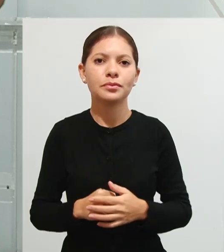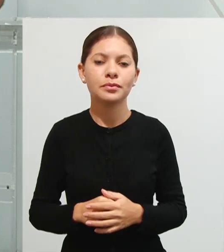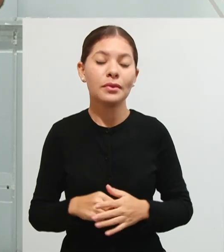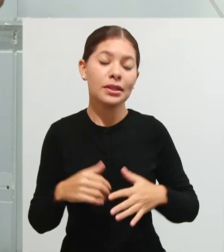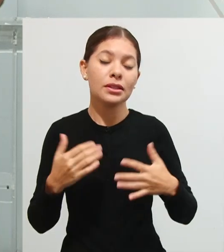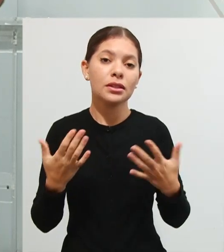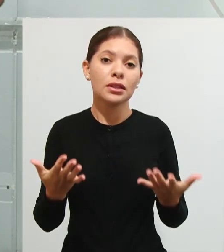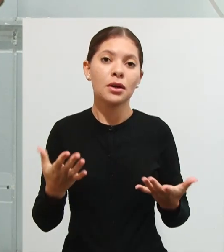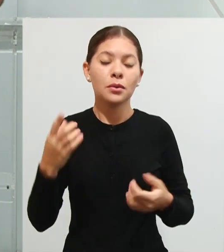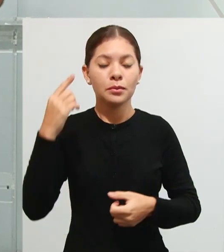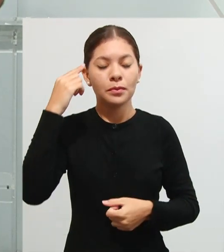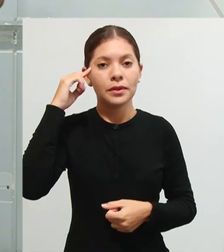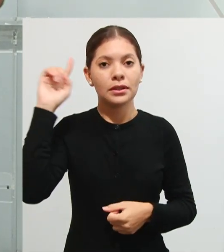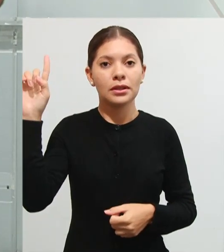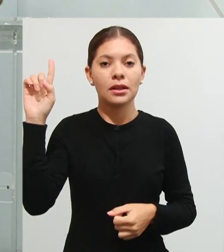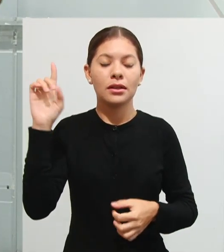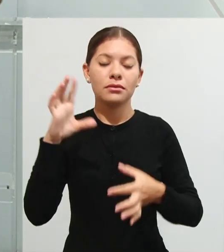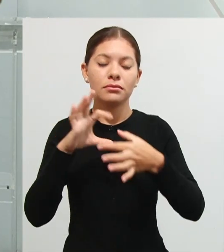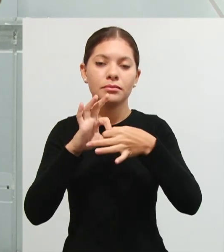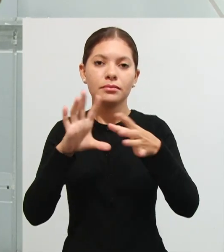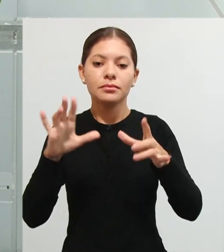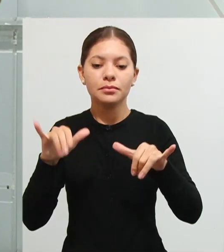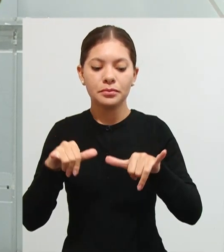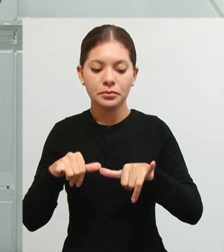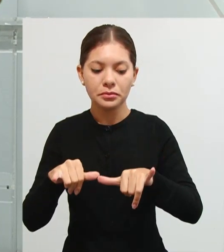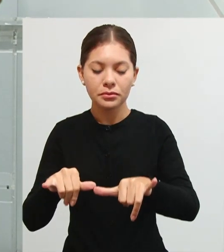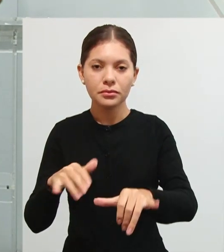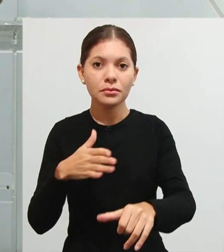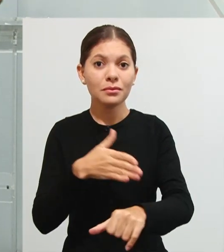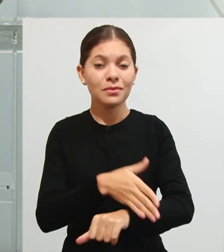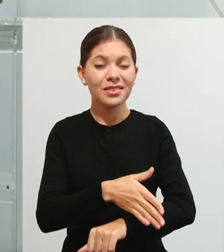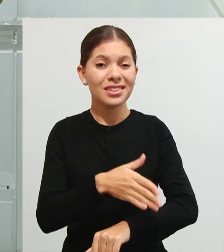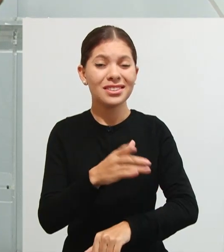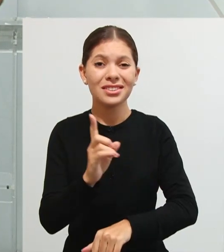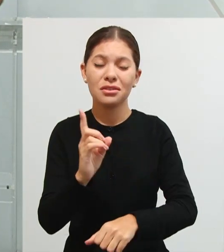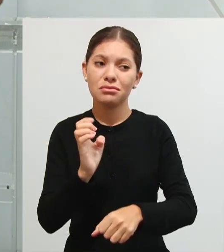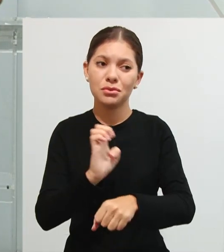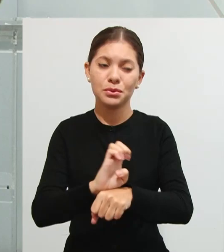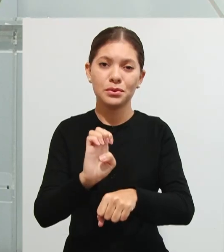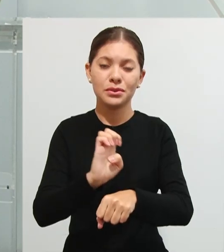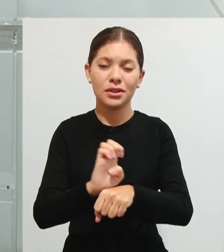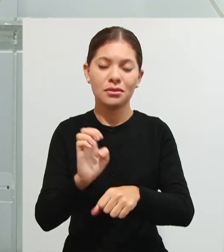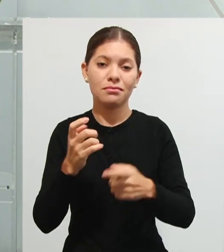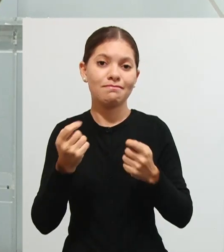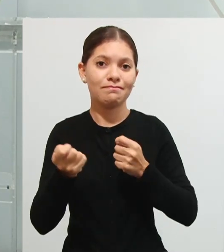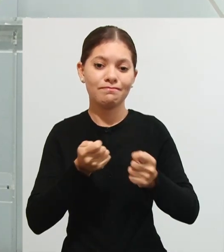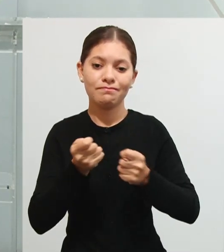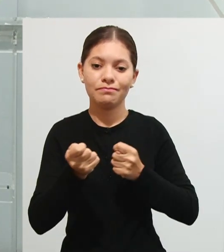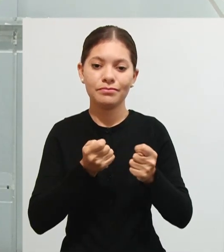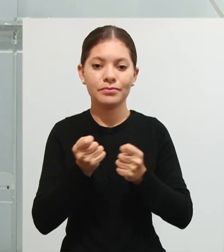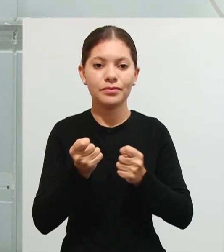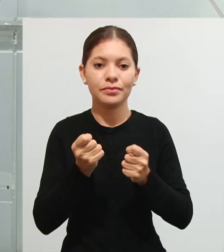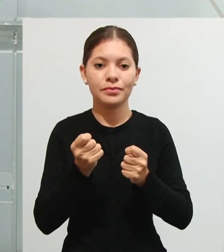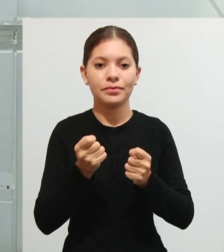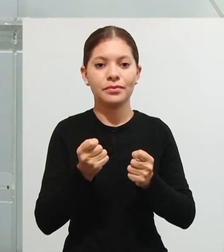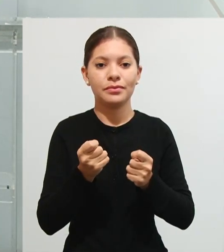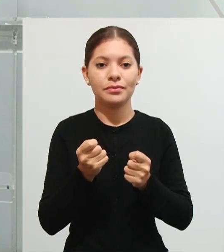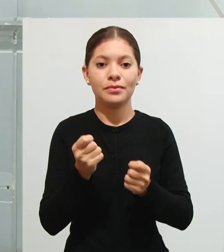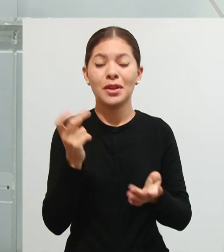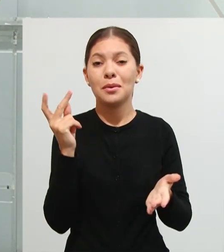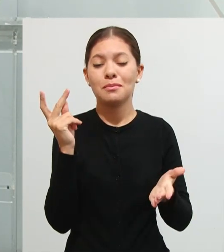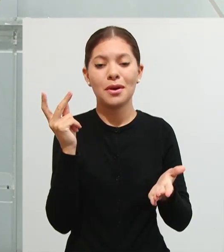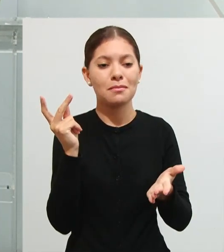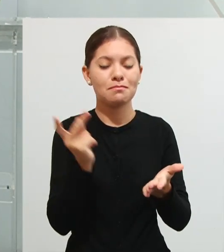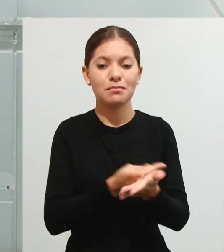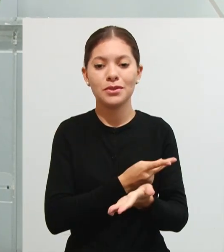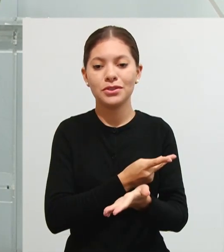seja, essa ideia do livre mercado, da não intervenção do Estado na economia, é uma falácia, é uma